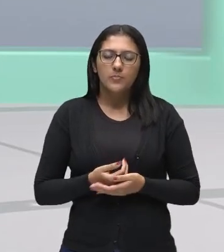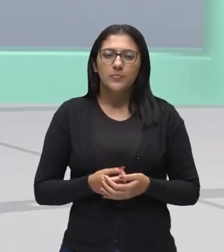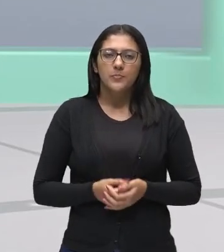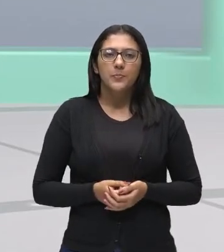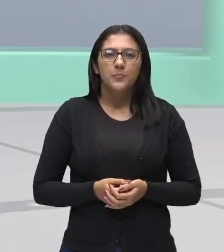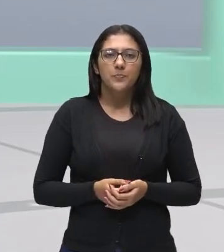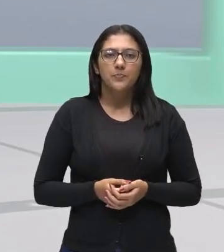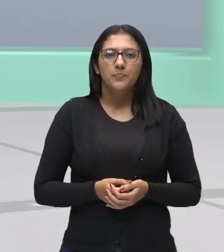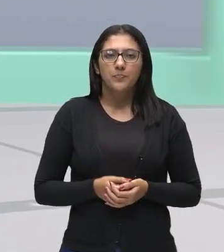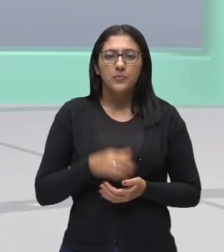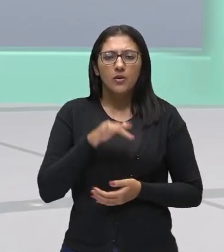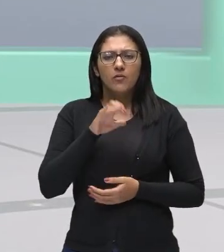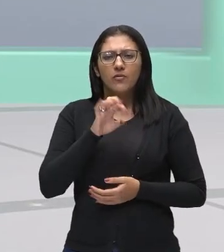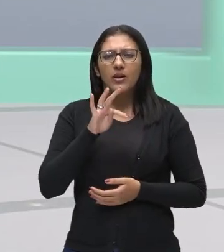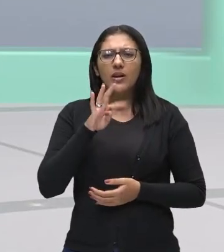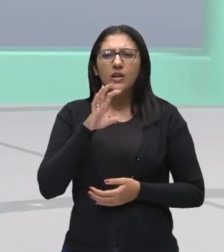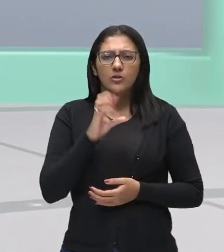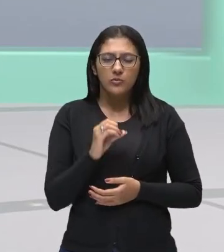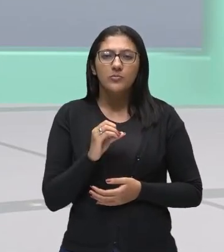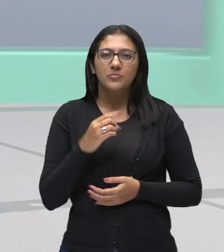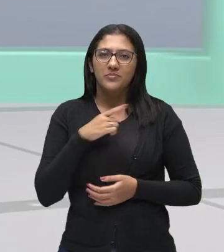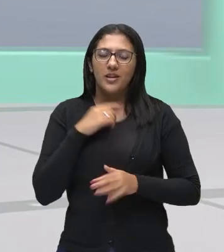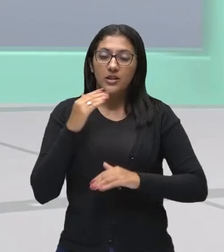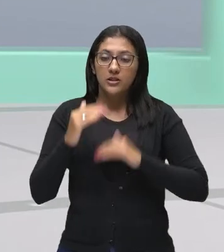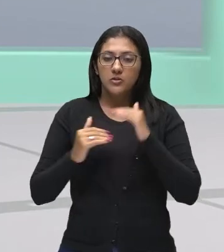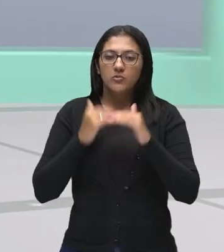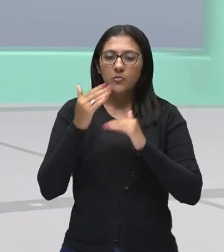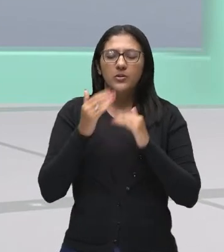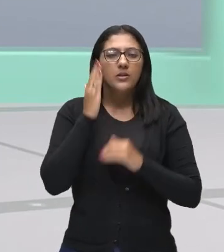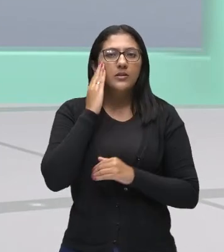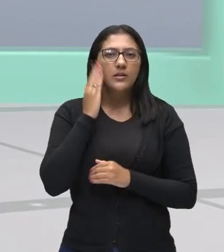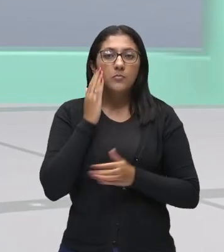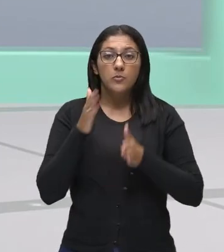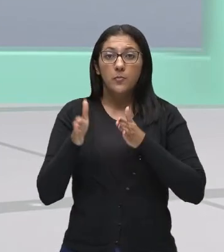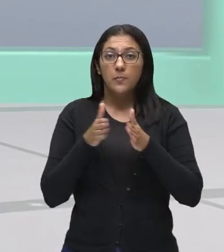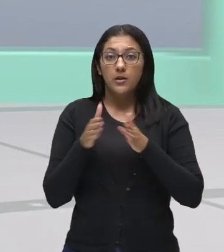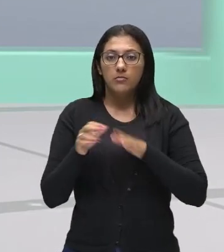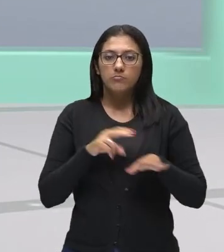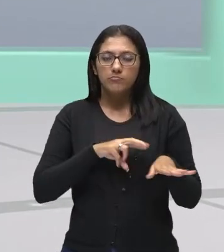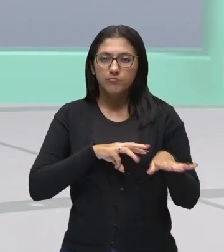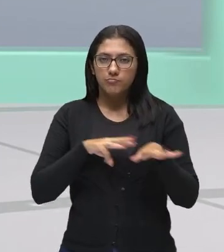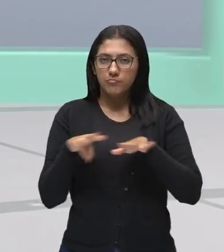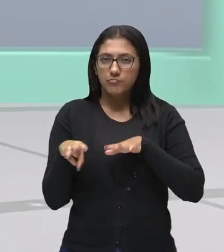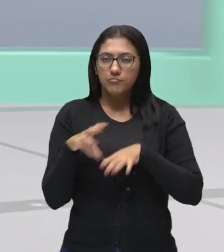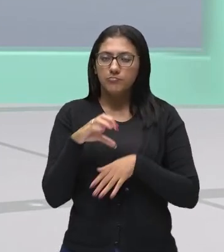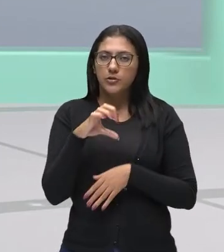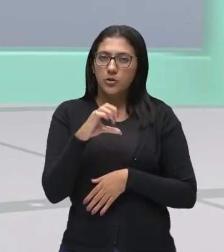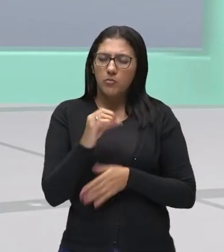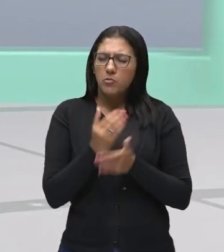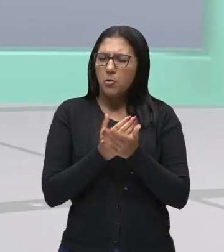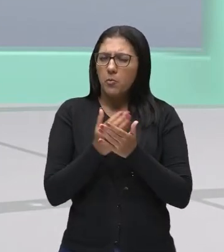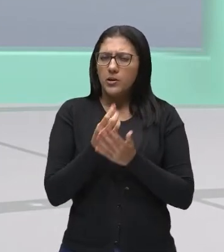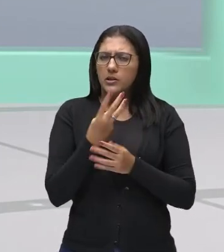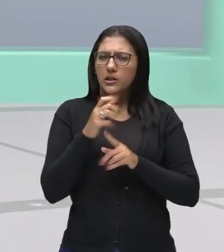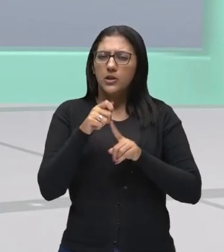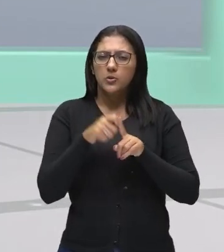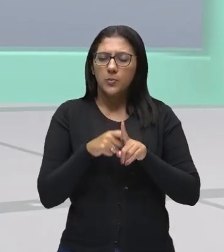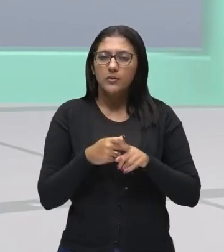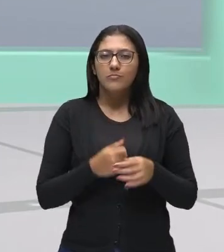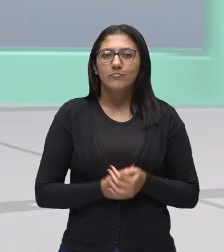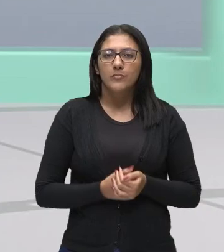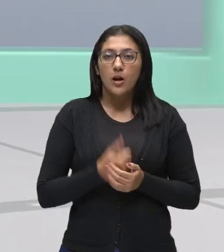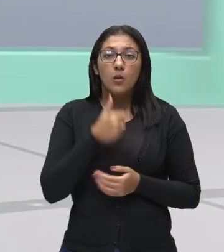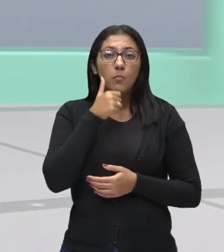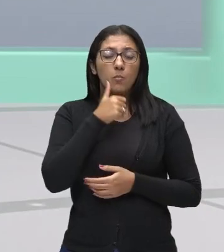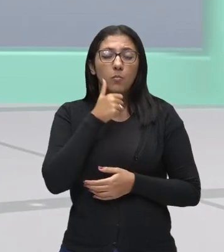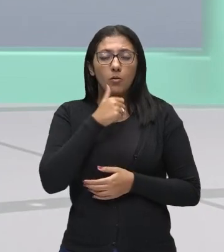O feto, não é? Tá ali se desenvolvendo, a gente sabe que é a partir da 9ª semana, ok? E a mulher, então, vai, né,